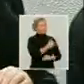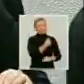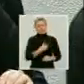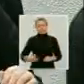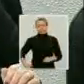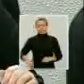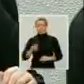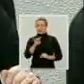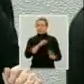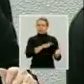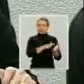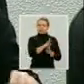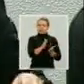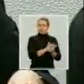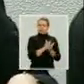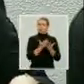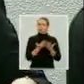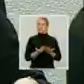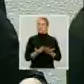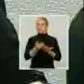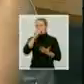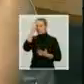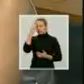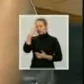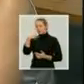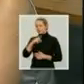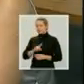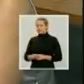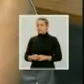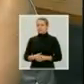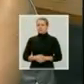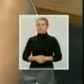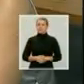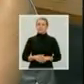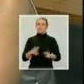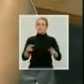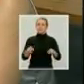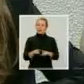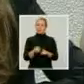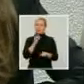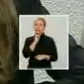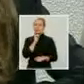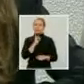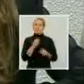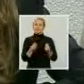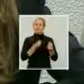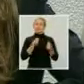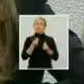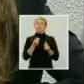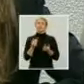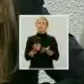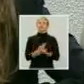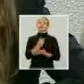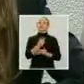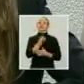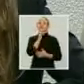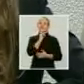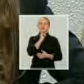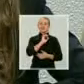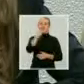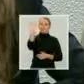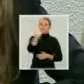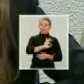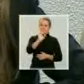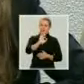da produção do livro acessível para os alunos com deficiência visual. Em relação à questão da porcentagem dos livros, o